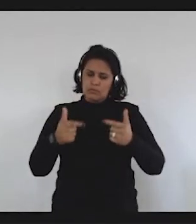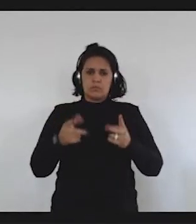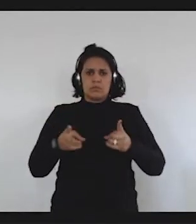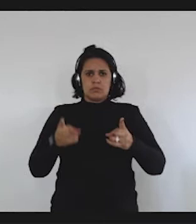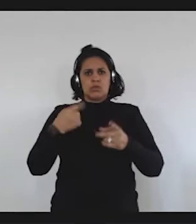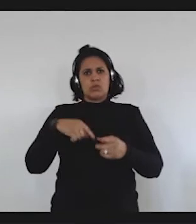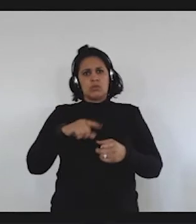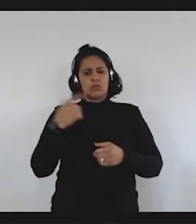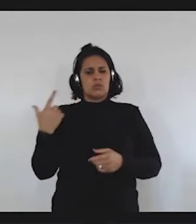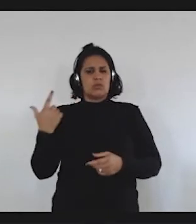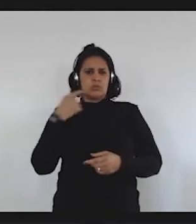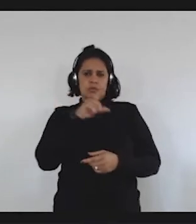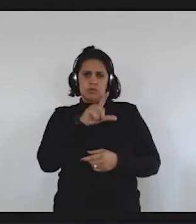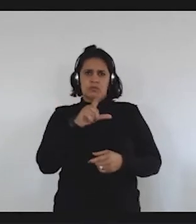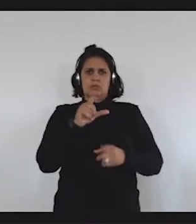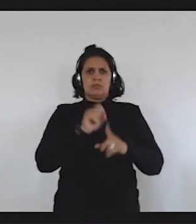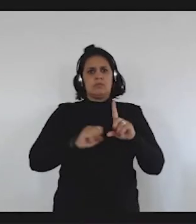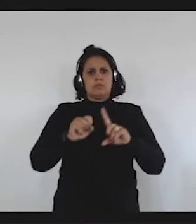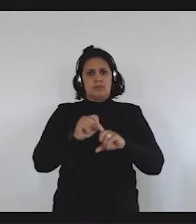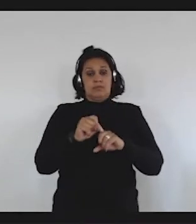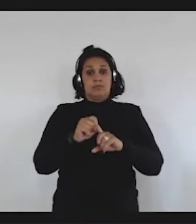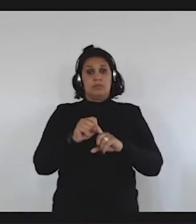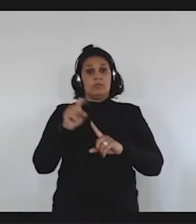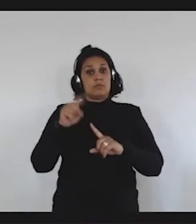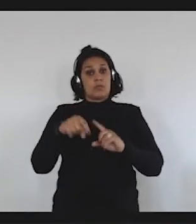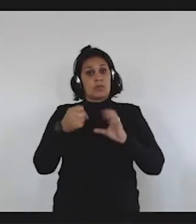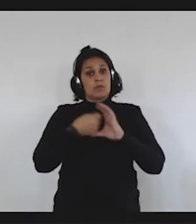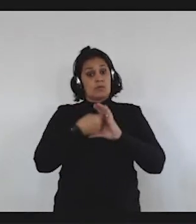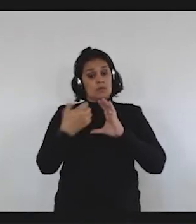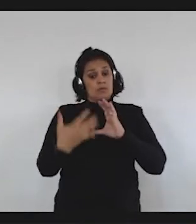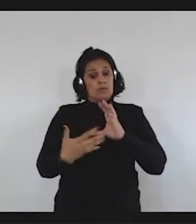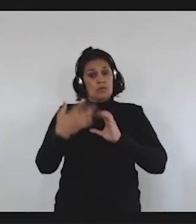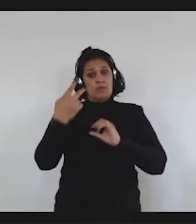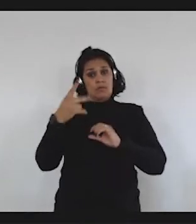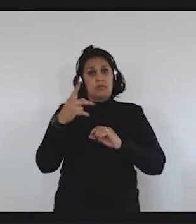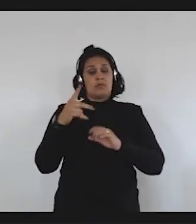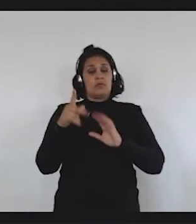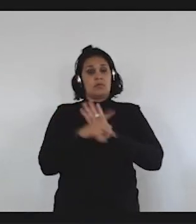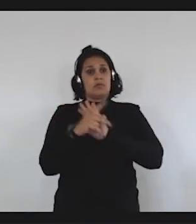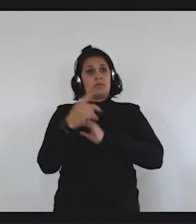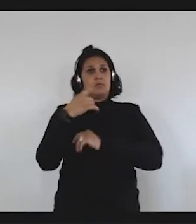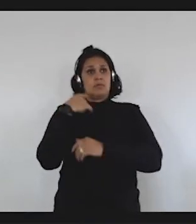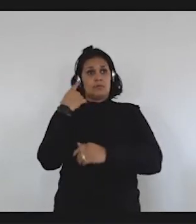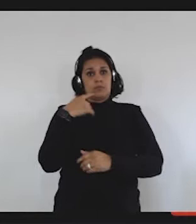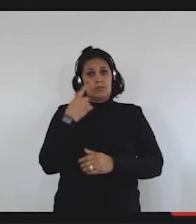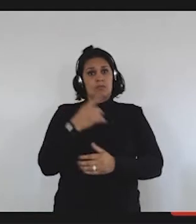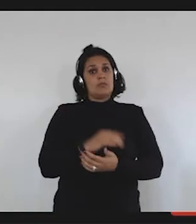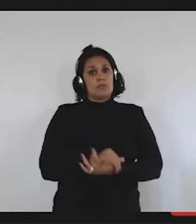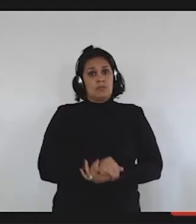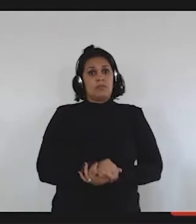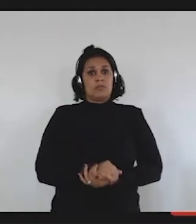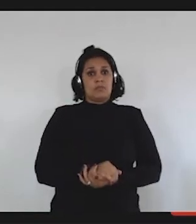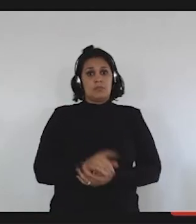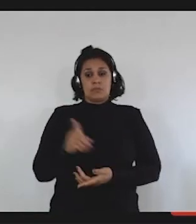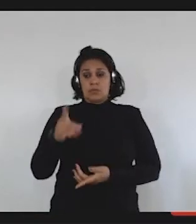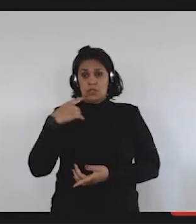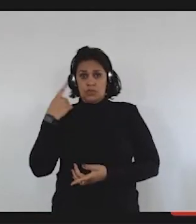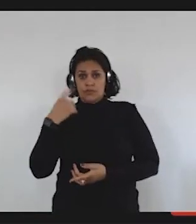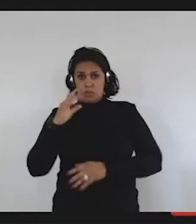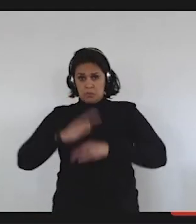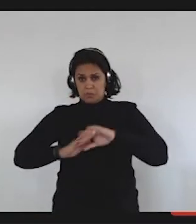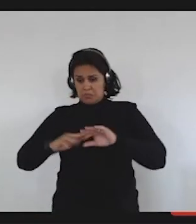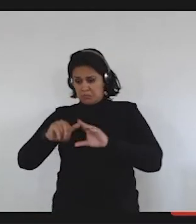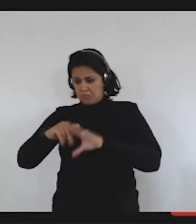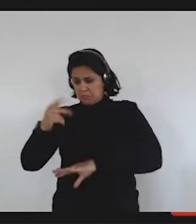nossa sociedade. Isso aí é característica da própria advocacia. A advocacia não levanta troféu